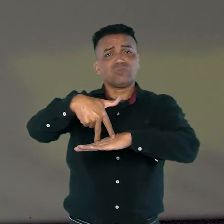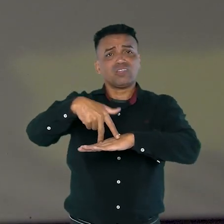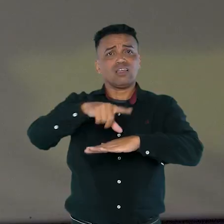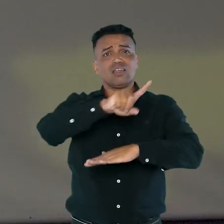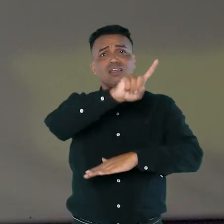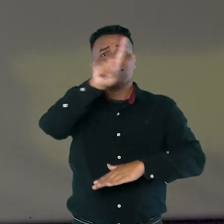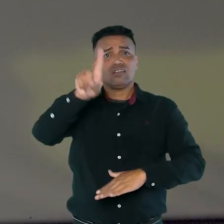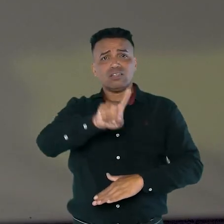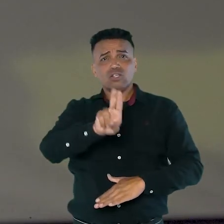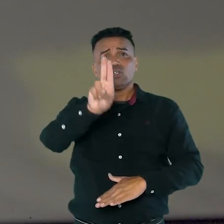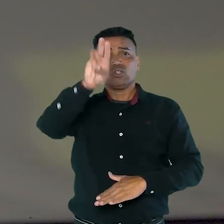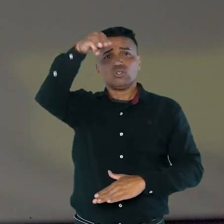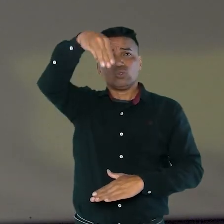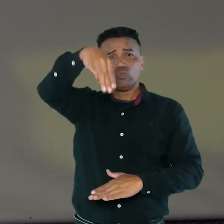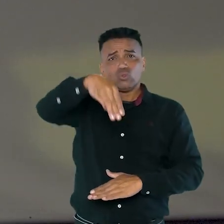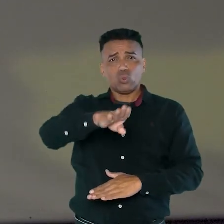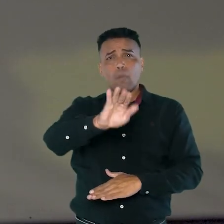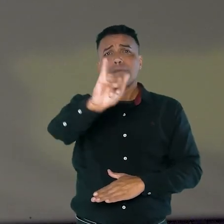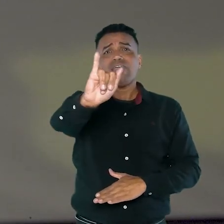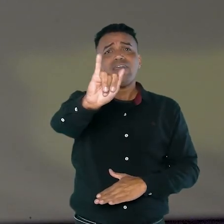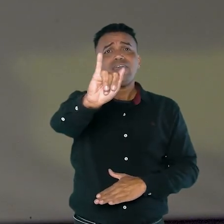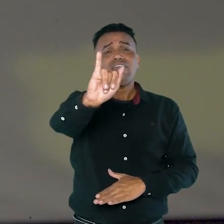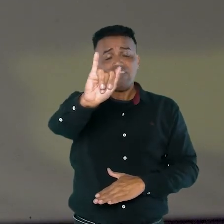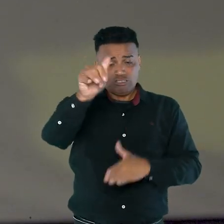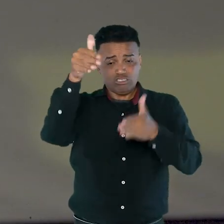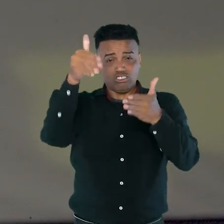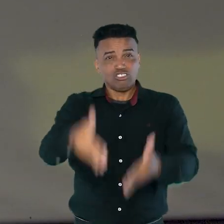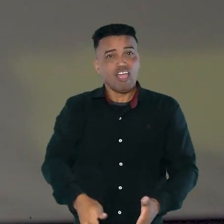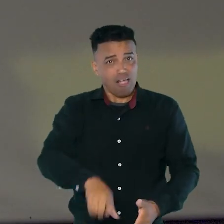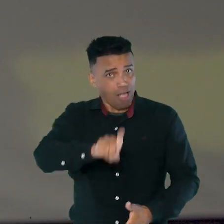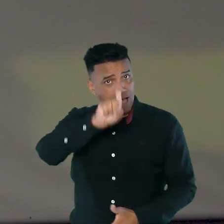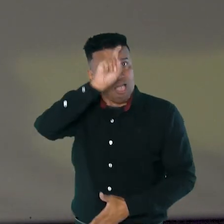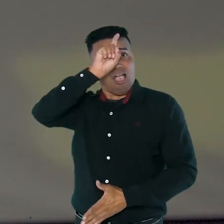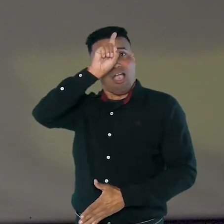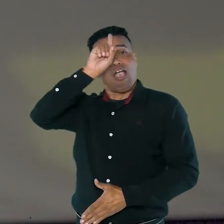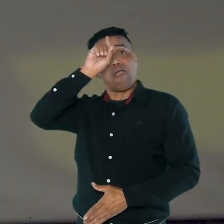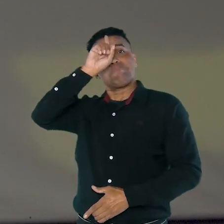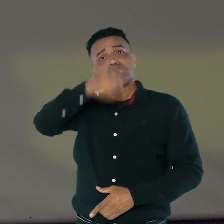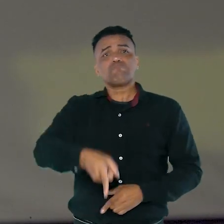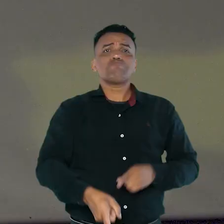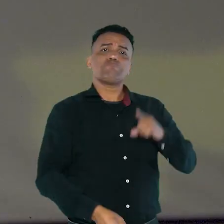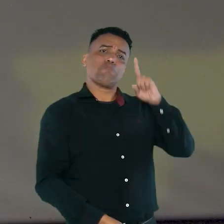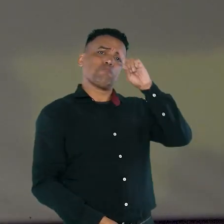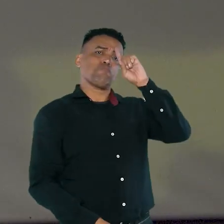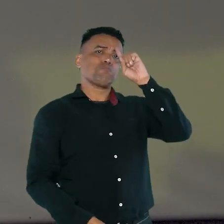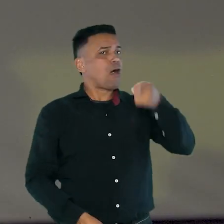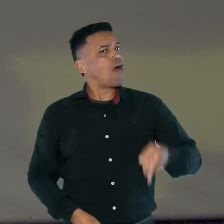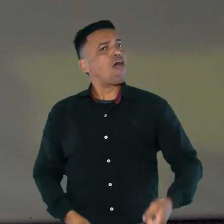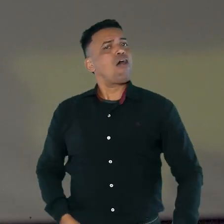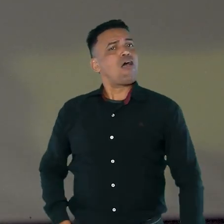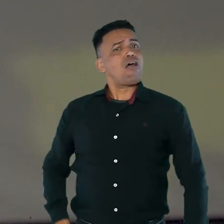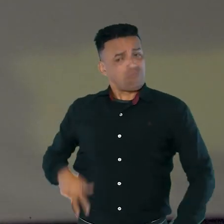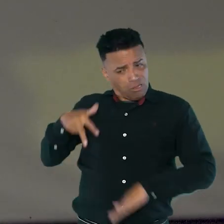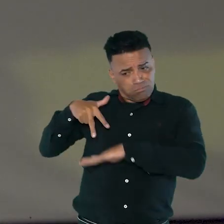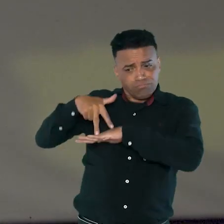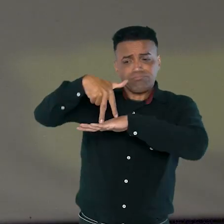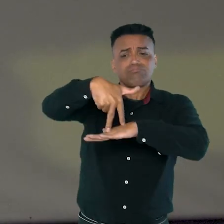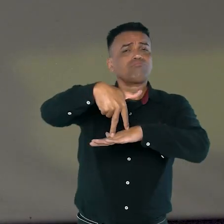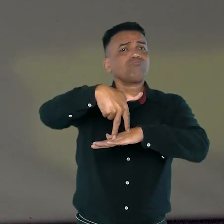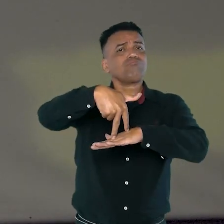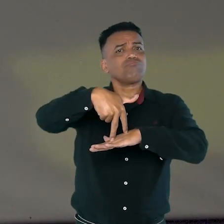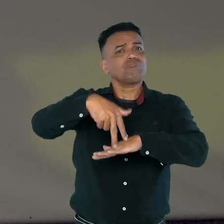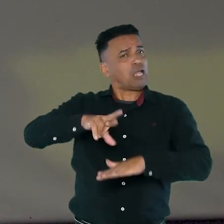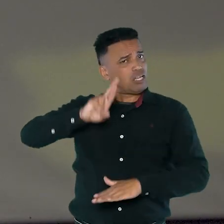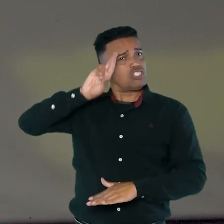o zumbi chega, zumbi é quem manda. Zumbi